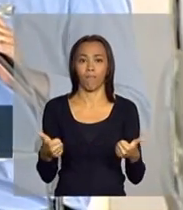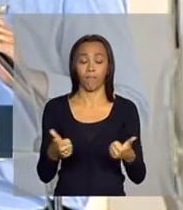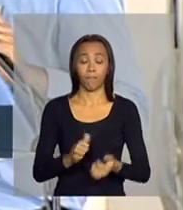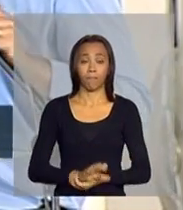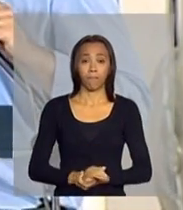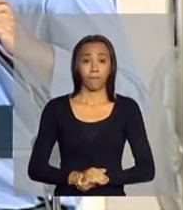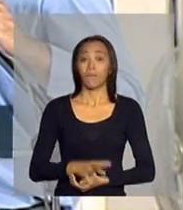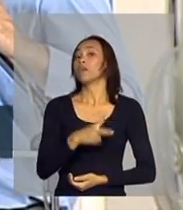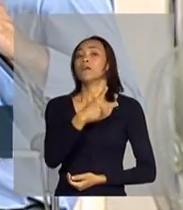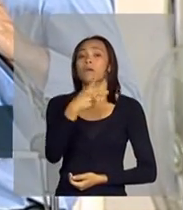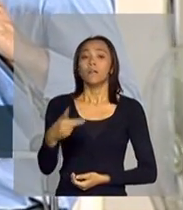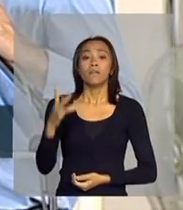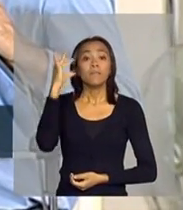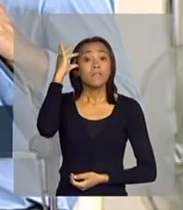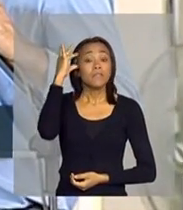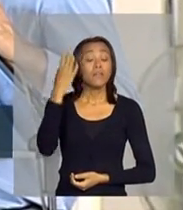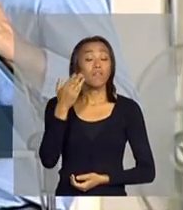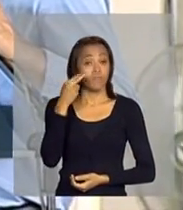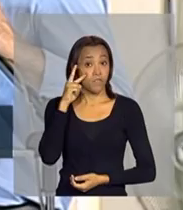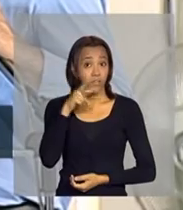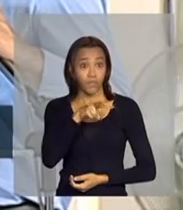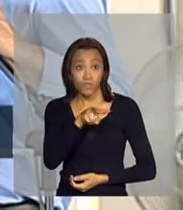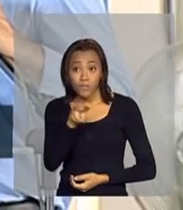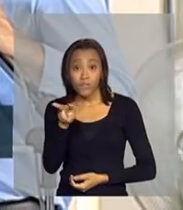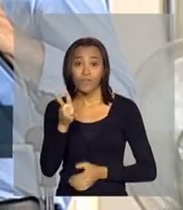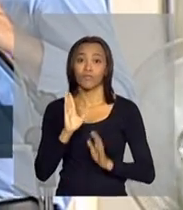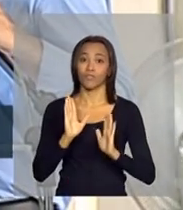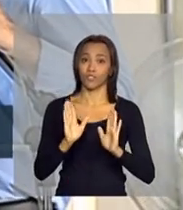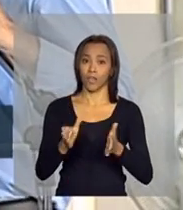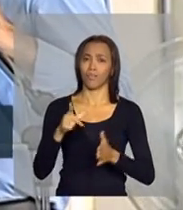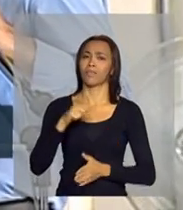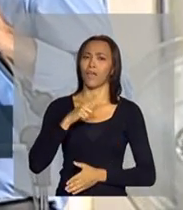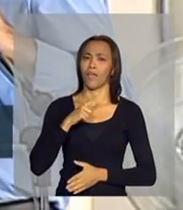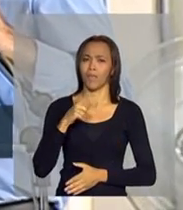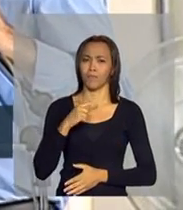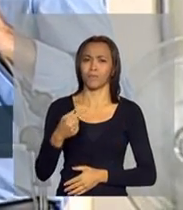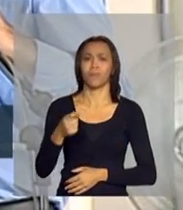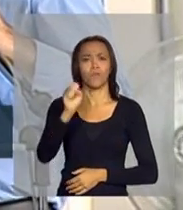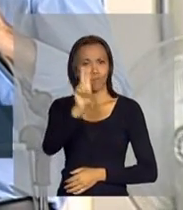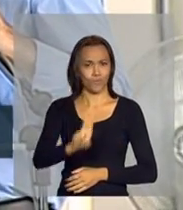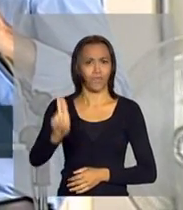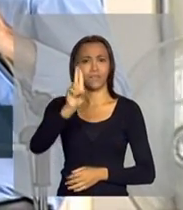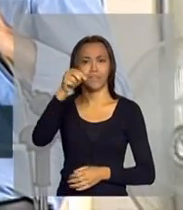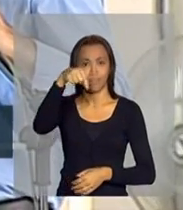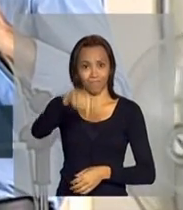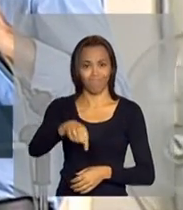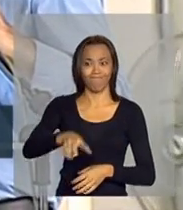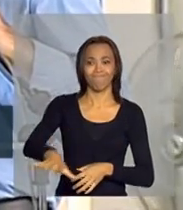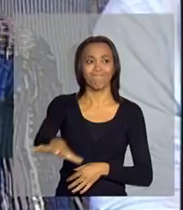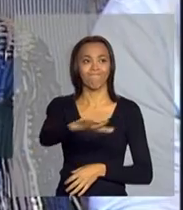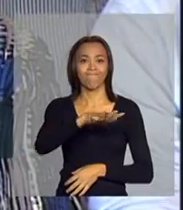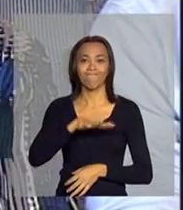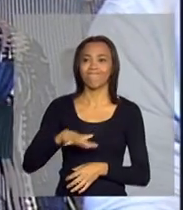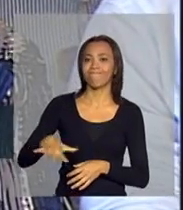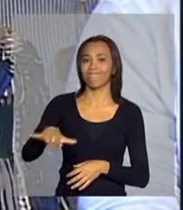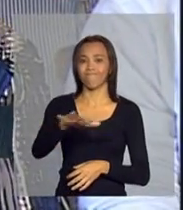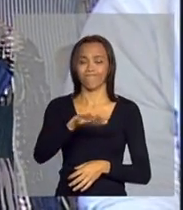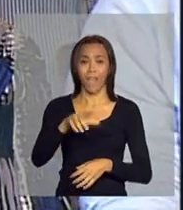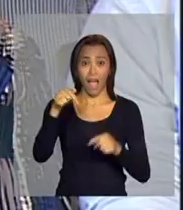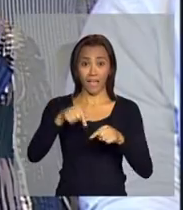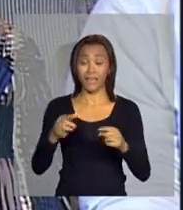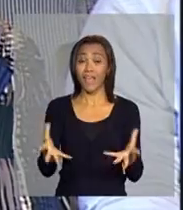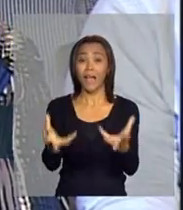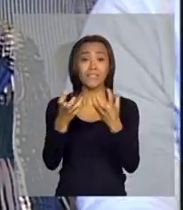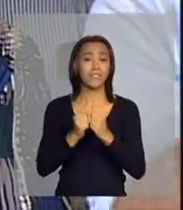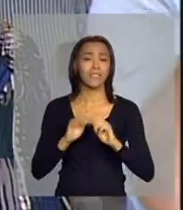Presidenta, aqui, como a senhora viu, nós temos uma universidade a campo aberto. Aqui a Copavel recebe